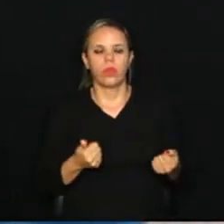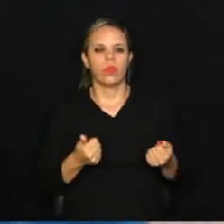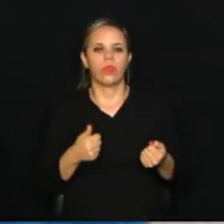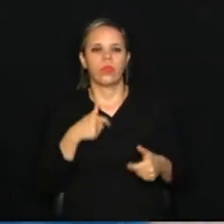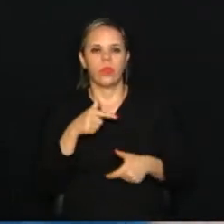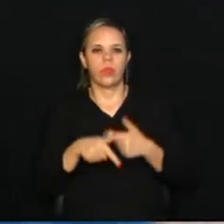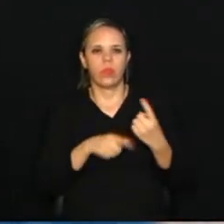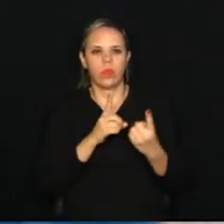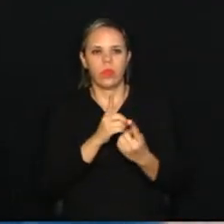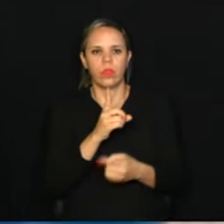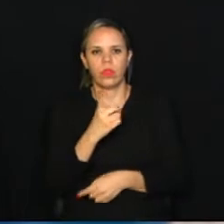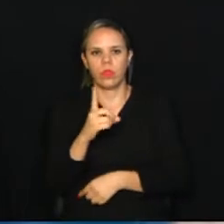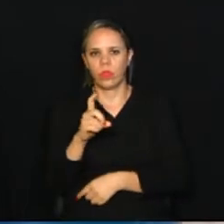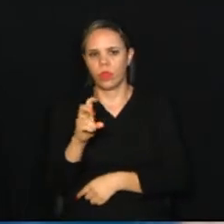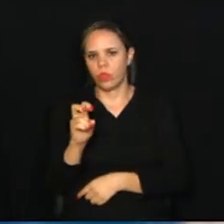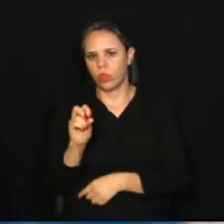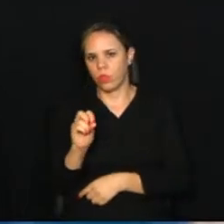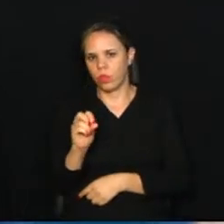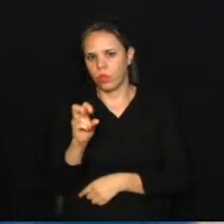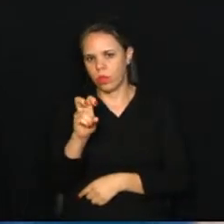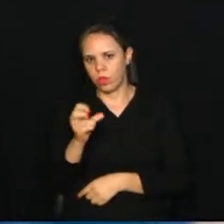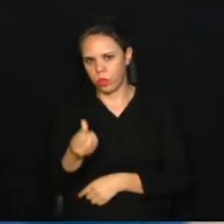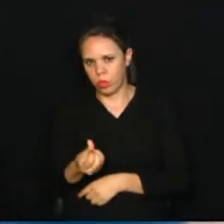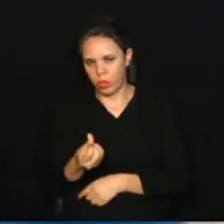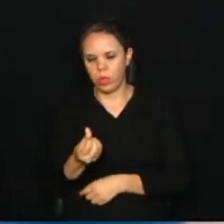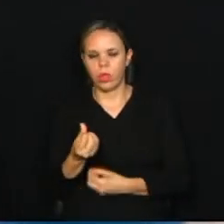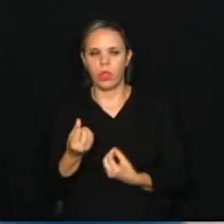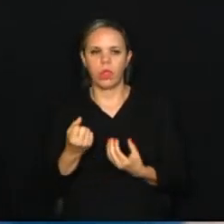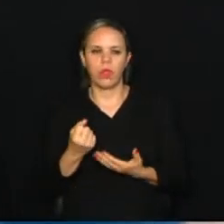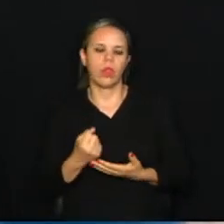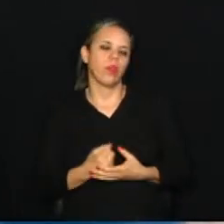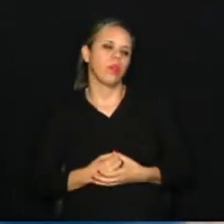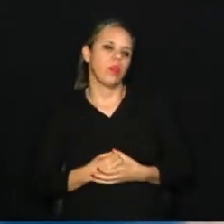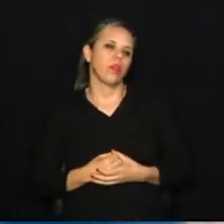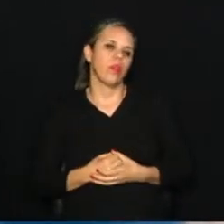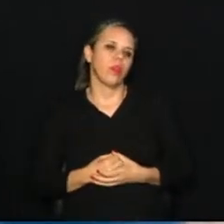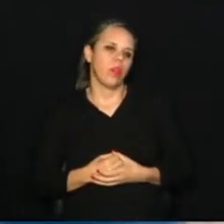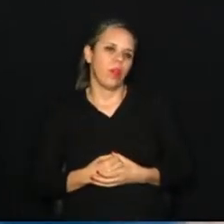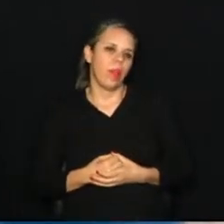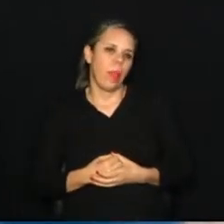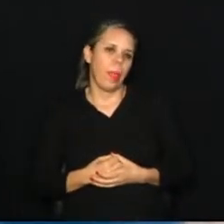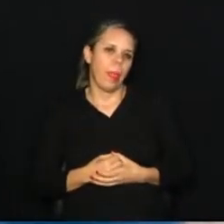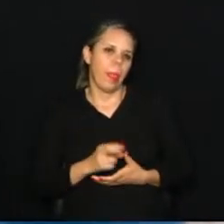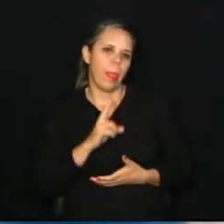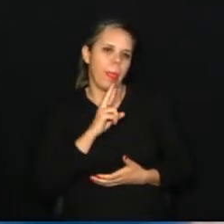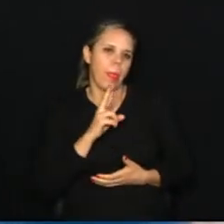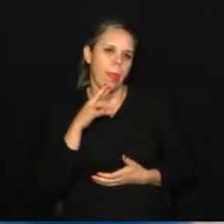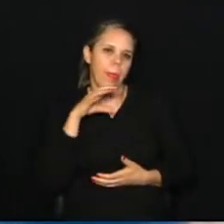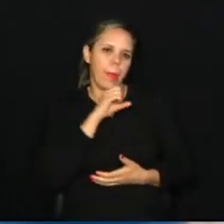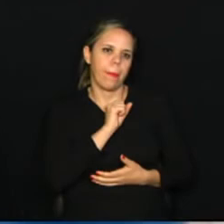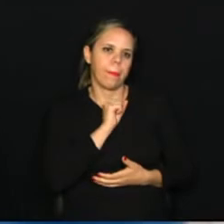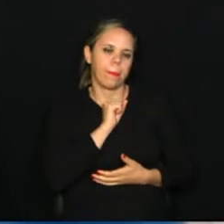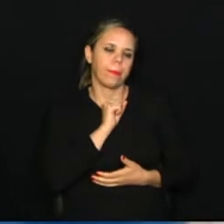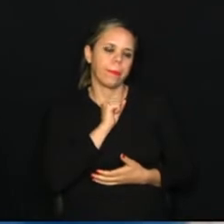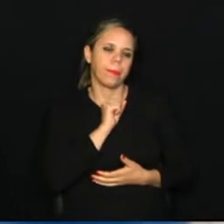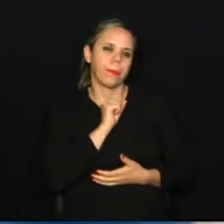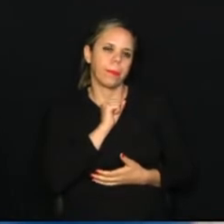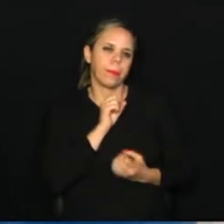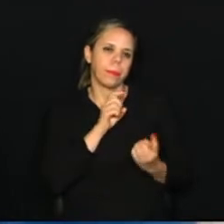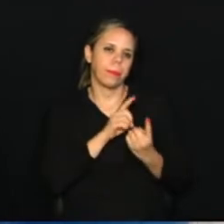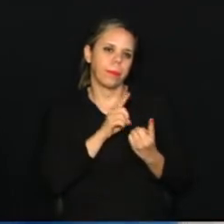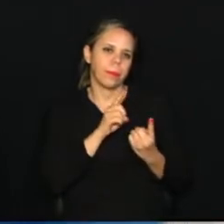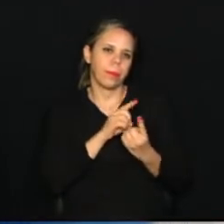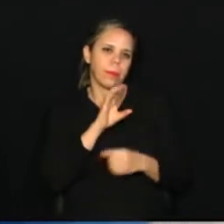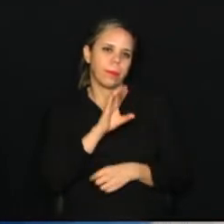para um 56, está sempre procurando trazer condições de respostas mais rápidas para o atendimento do